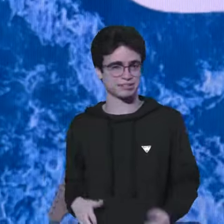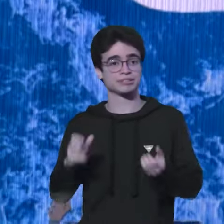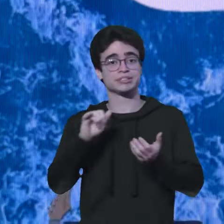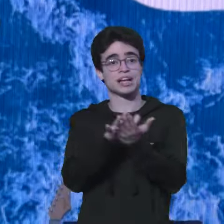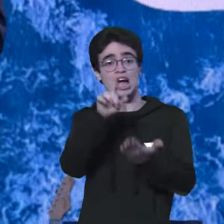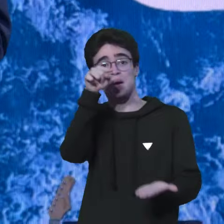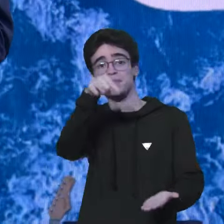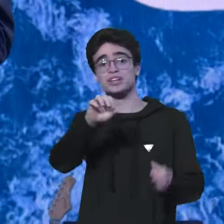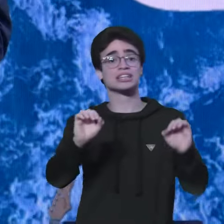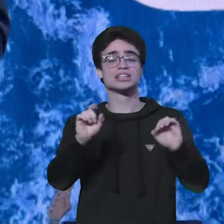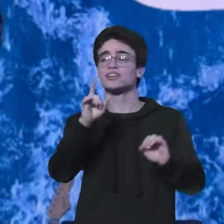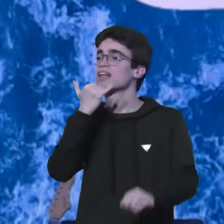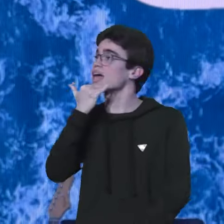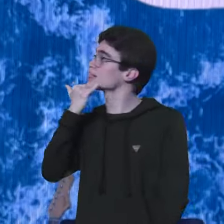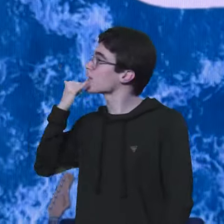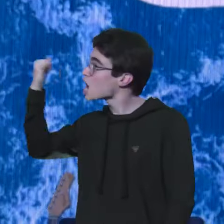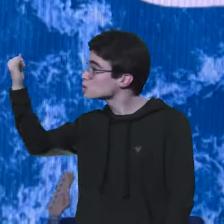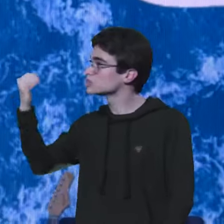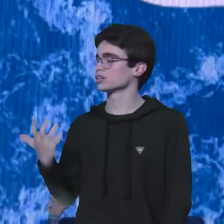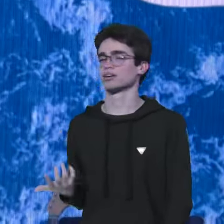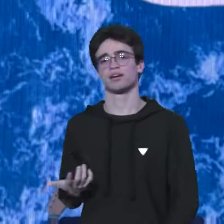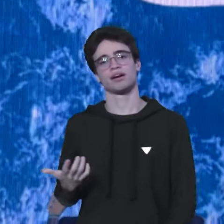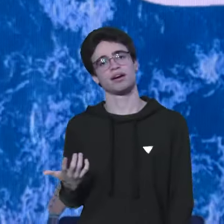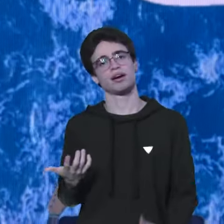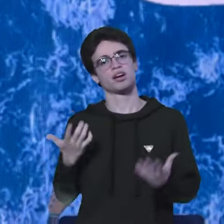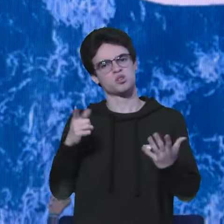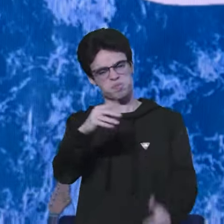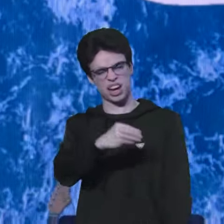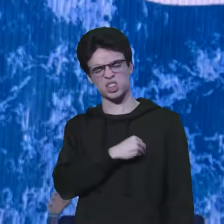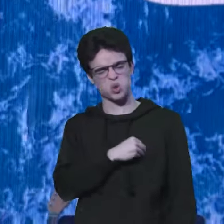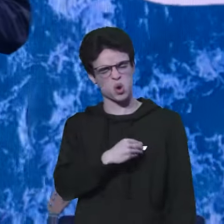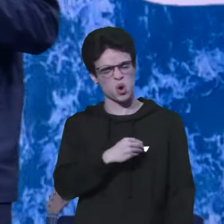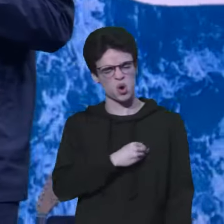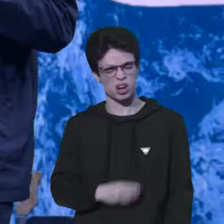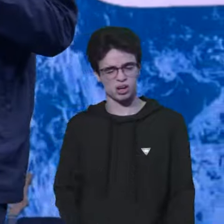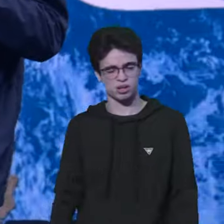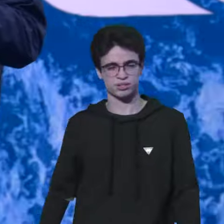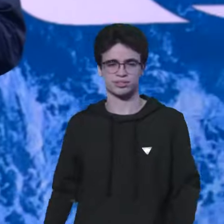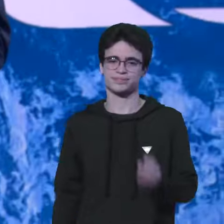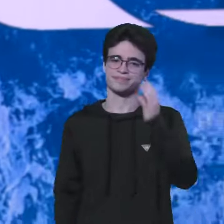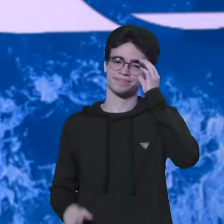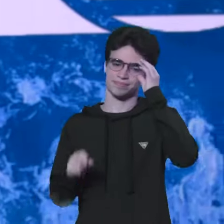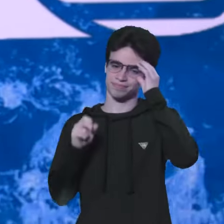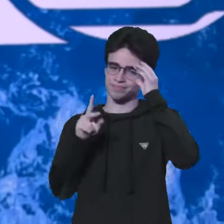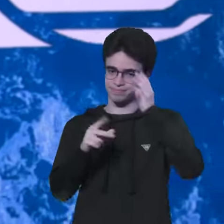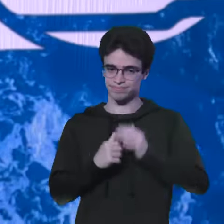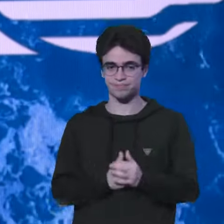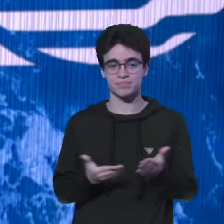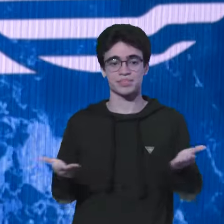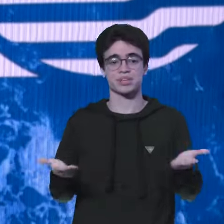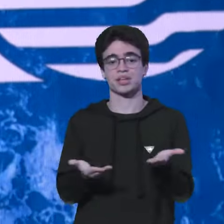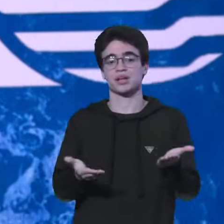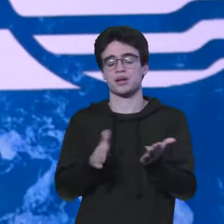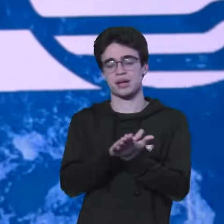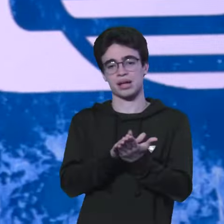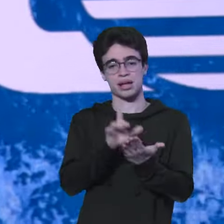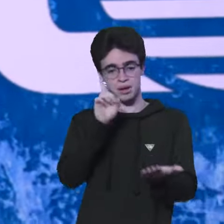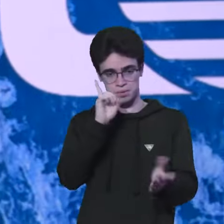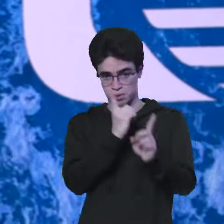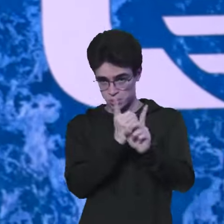fala perdão, Senhor. Ah, seu pecador. Quando você vai encontrando, quem já achou faz